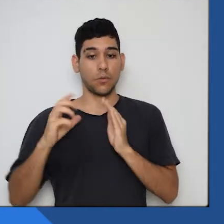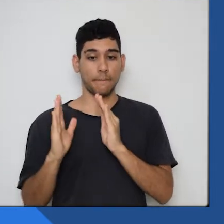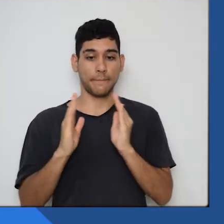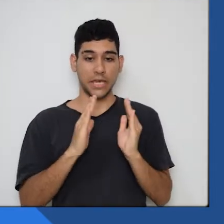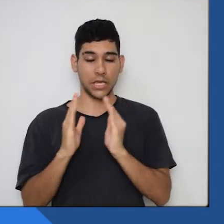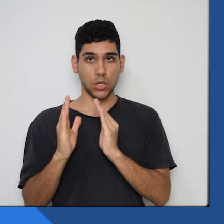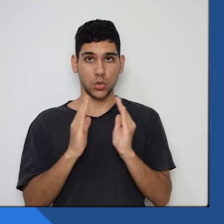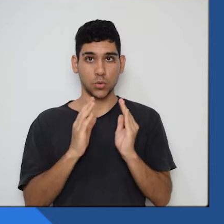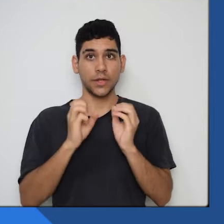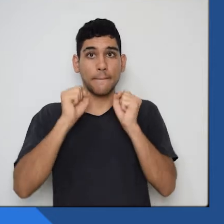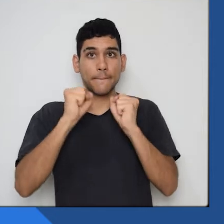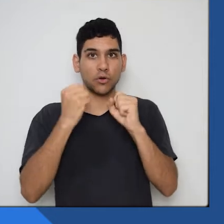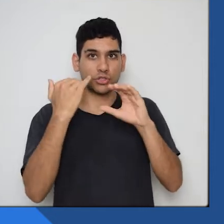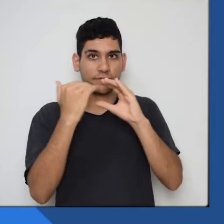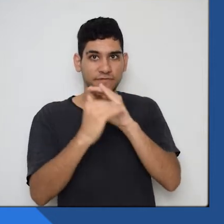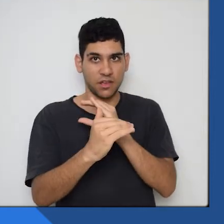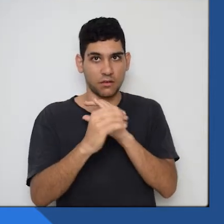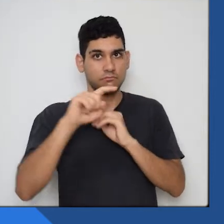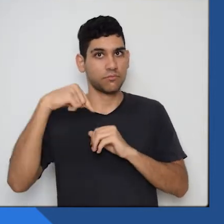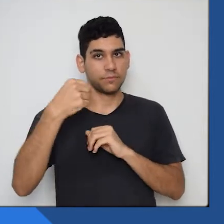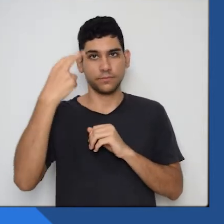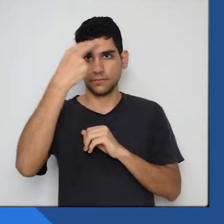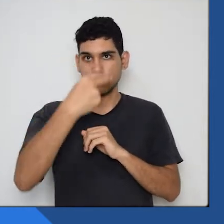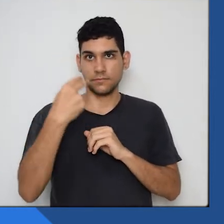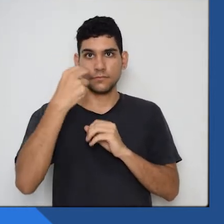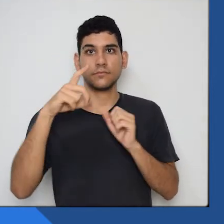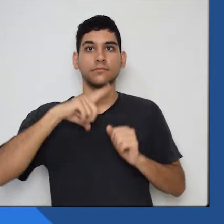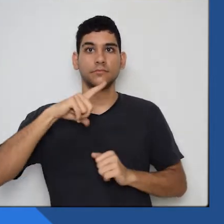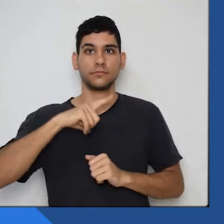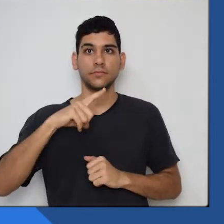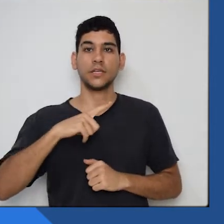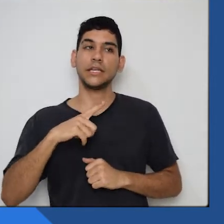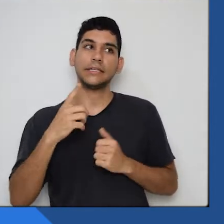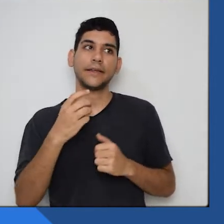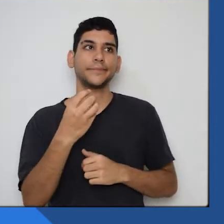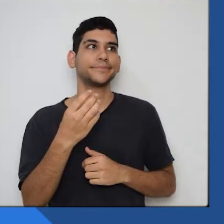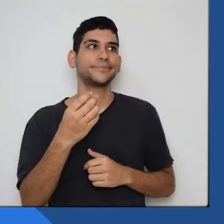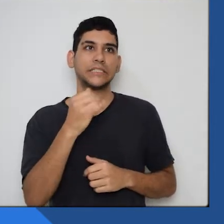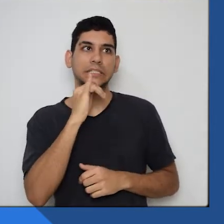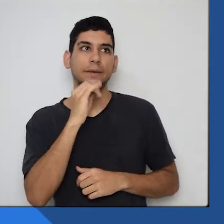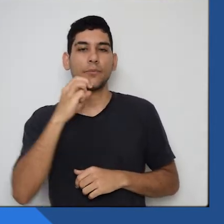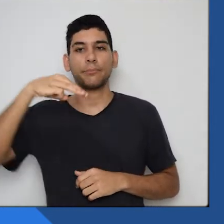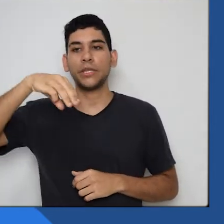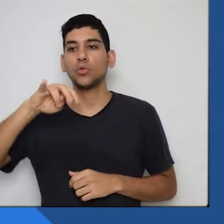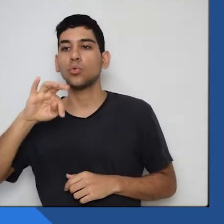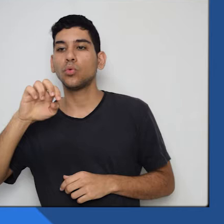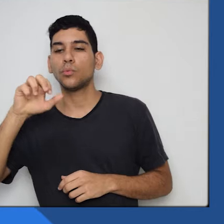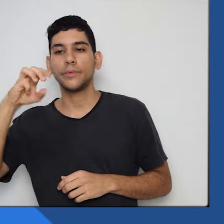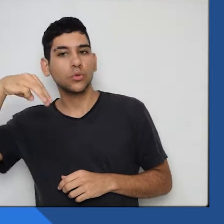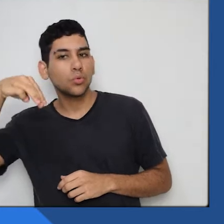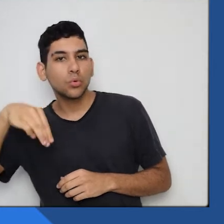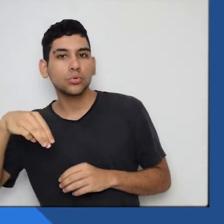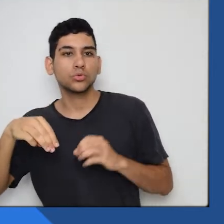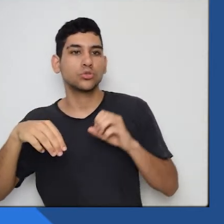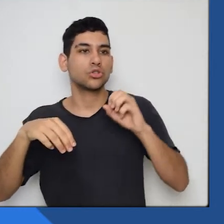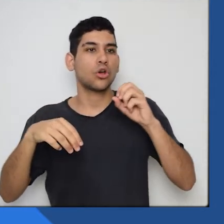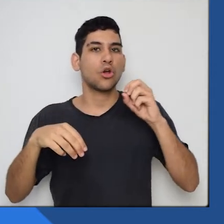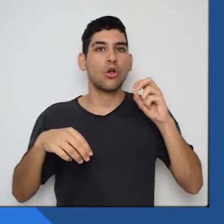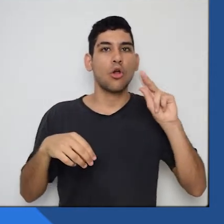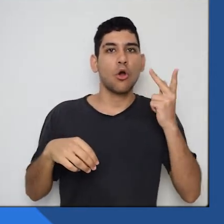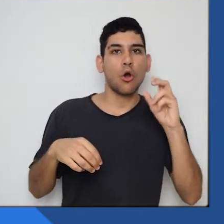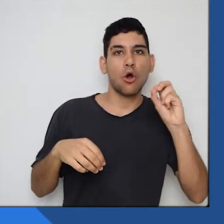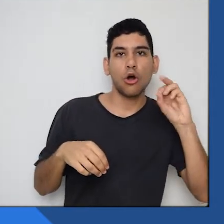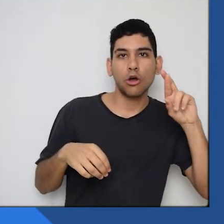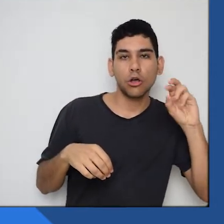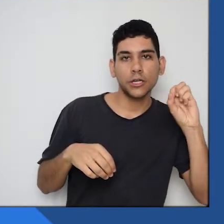período de carência. Logo após essas 2 horas, ele tem X minutos ou horas para poder enviar, se a